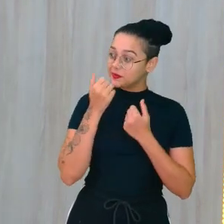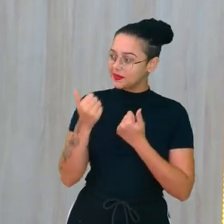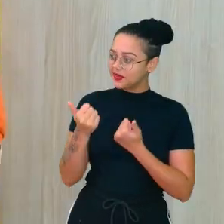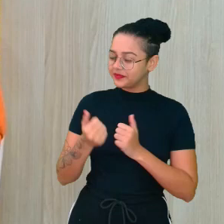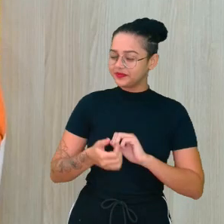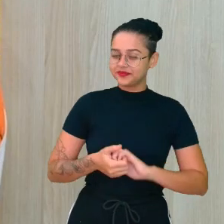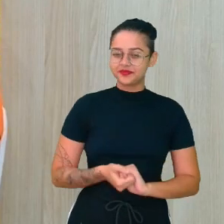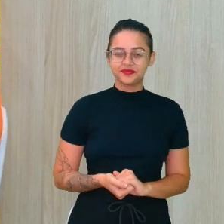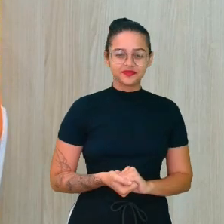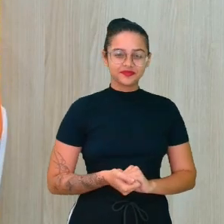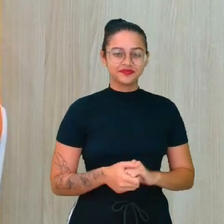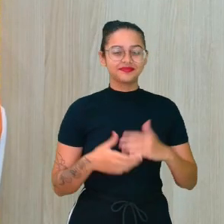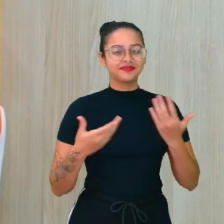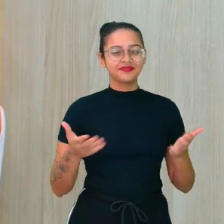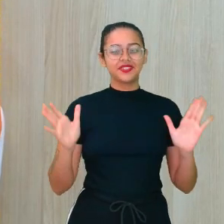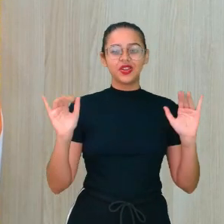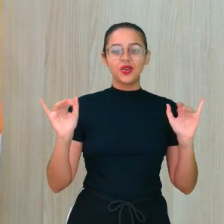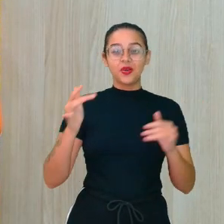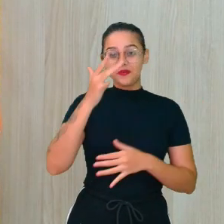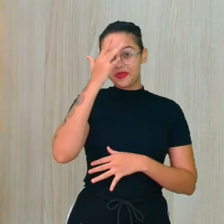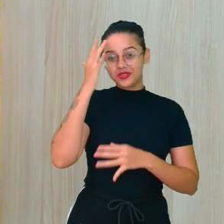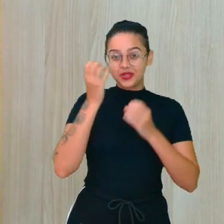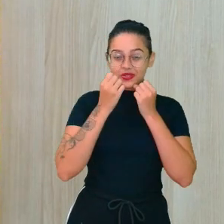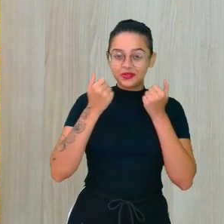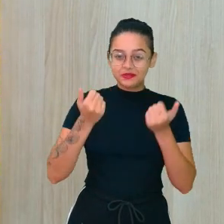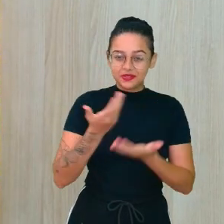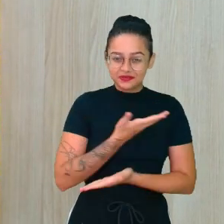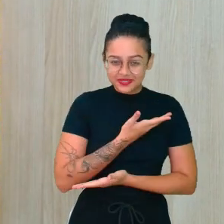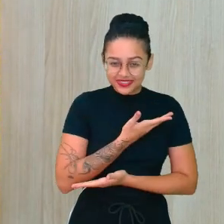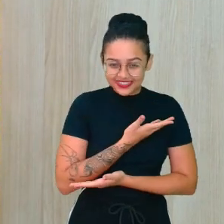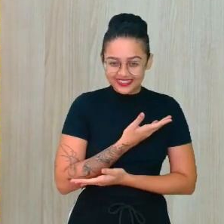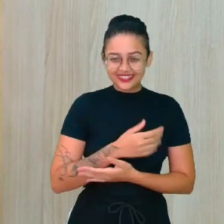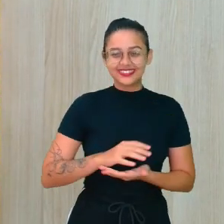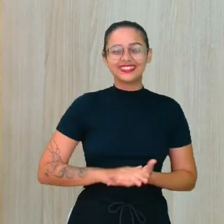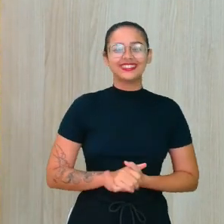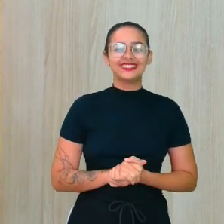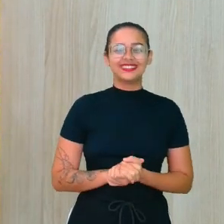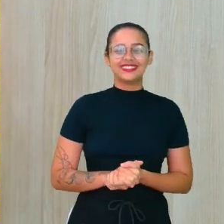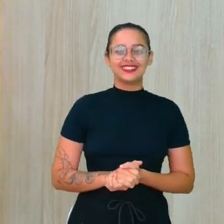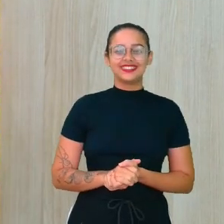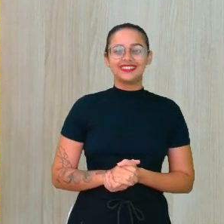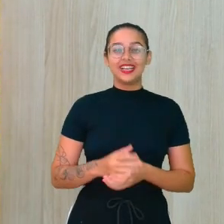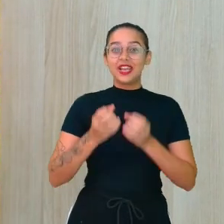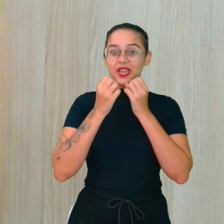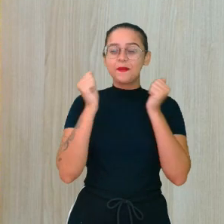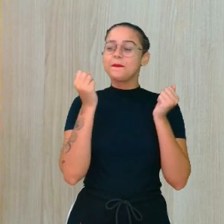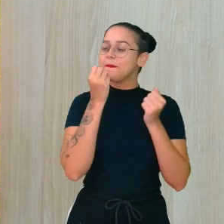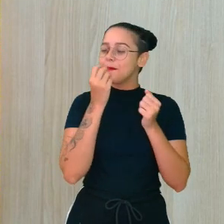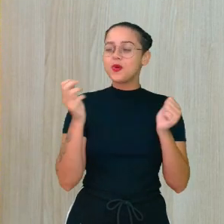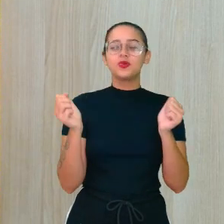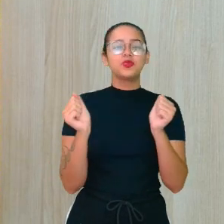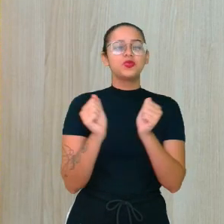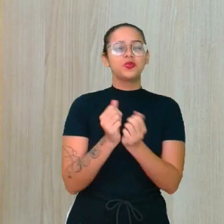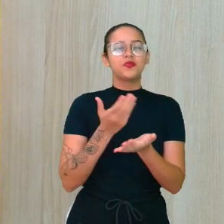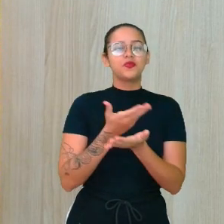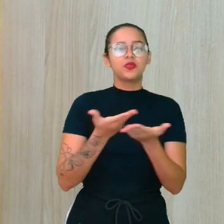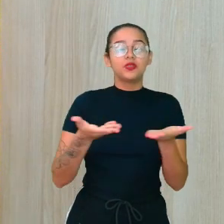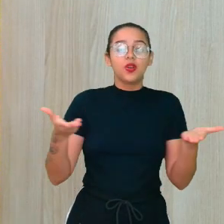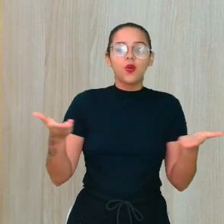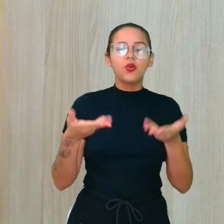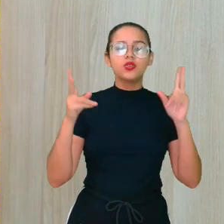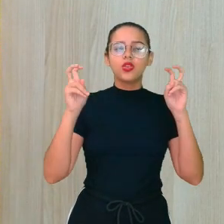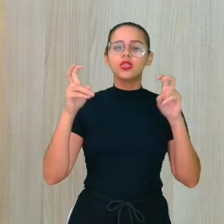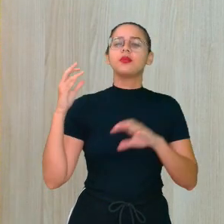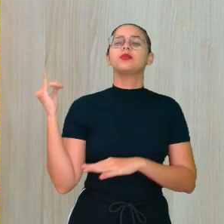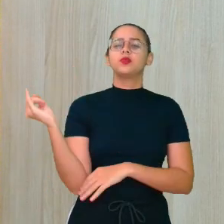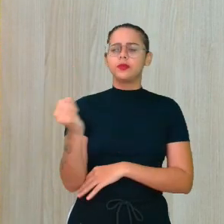bem? E aí, gente, tudo bom, amiga? Tudo bem. Bom aqui do módulo, que bom estar com vocês. Hoje a gente vai trazer um tema